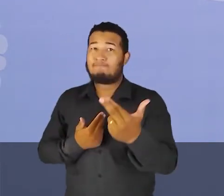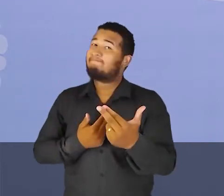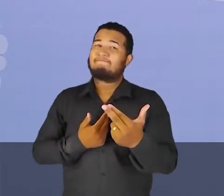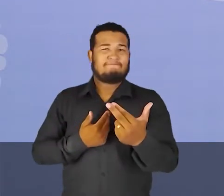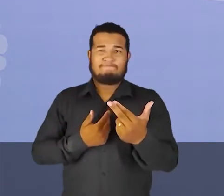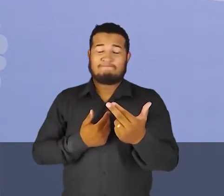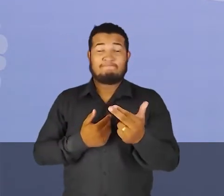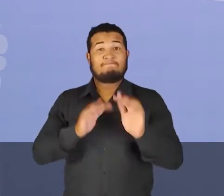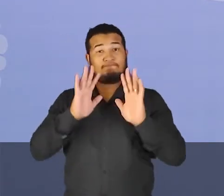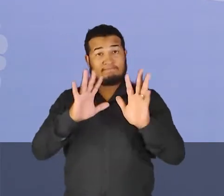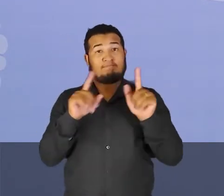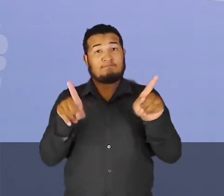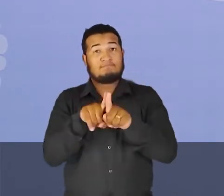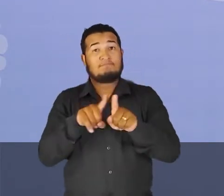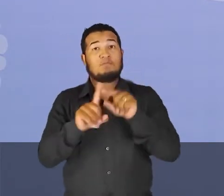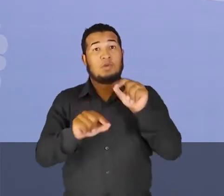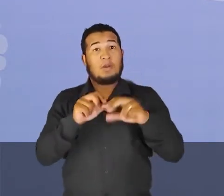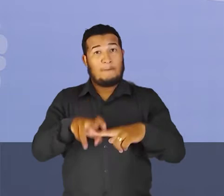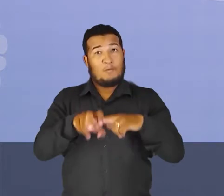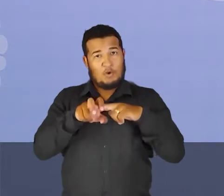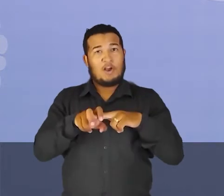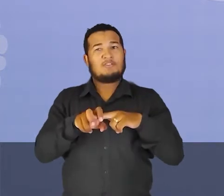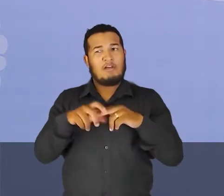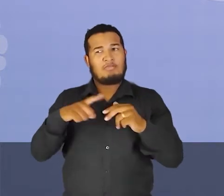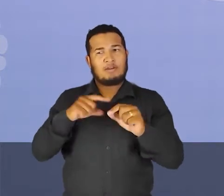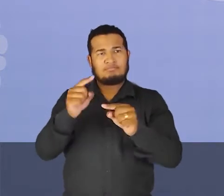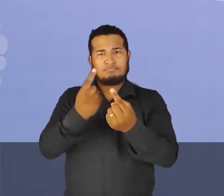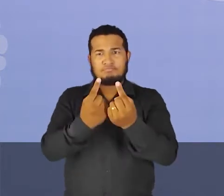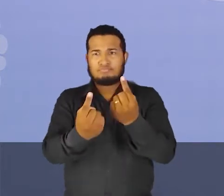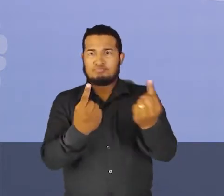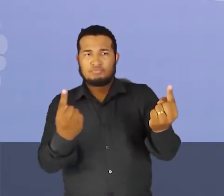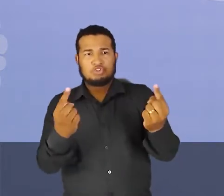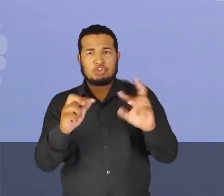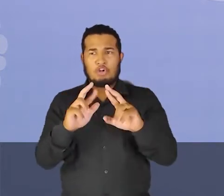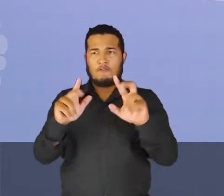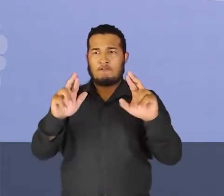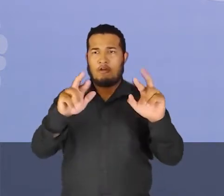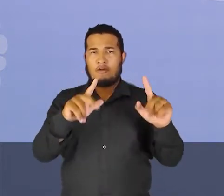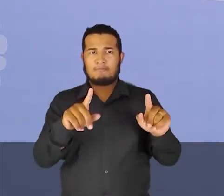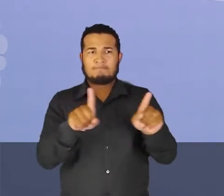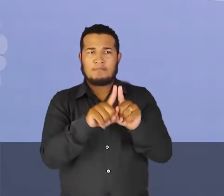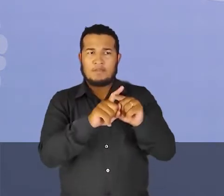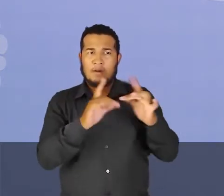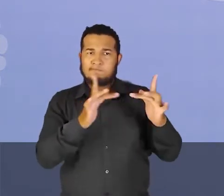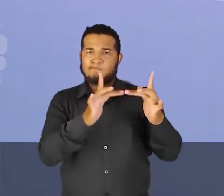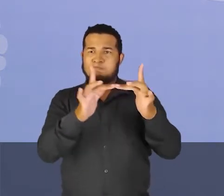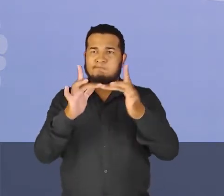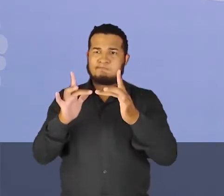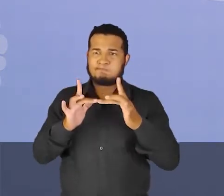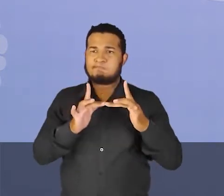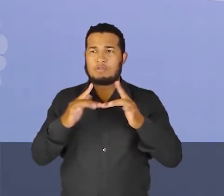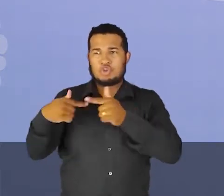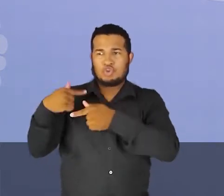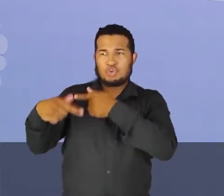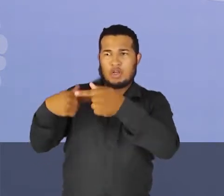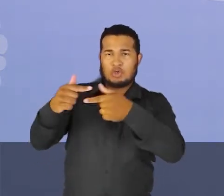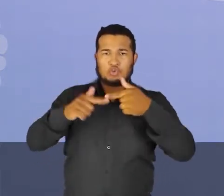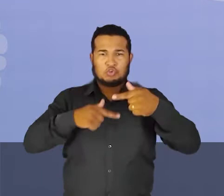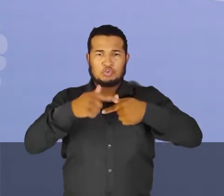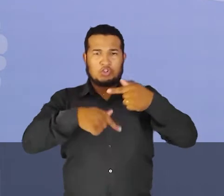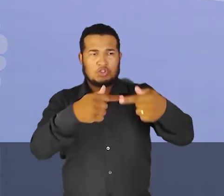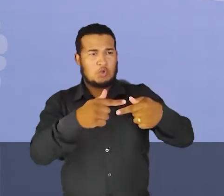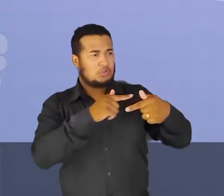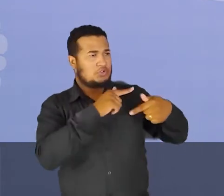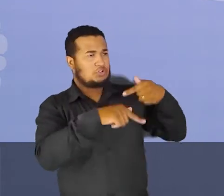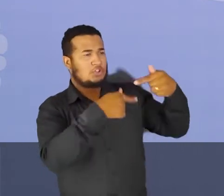demais. Além disso tudo, é a partir dessas diferenças e da convivência cada vez mais constante entre essas gerações,